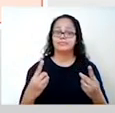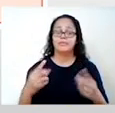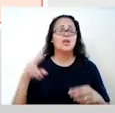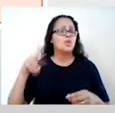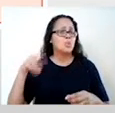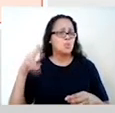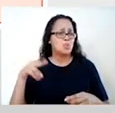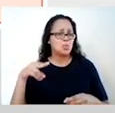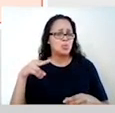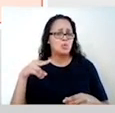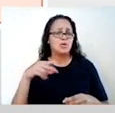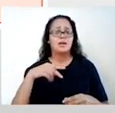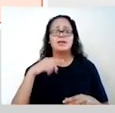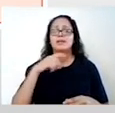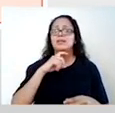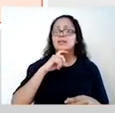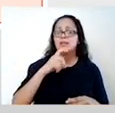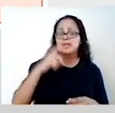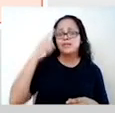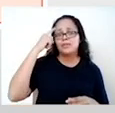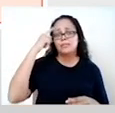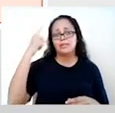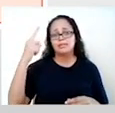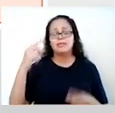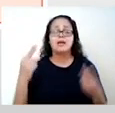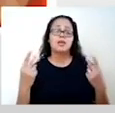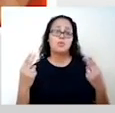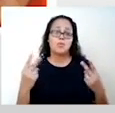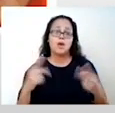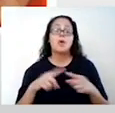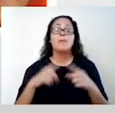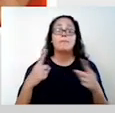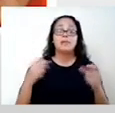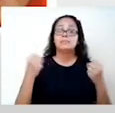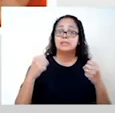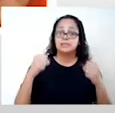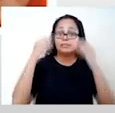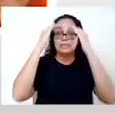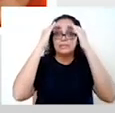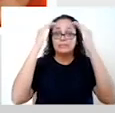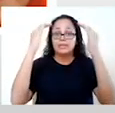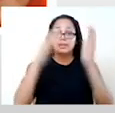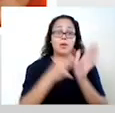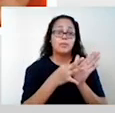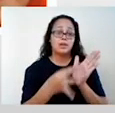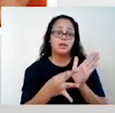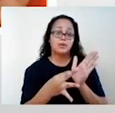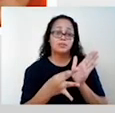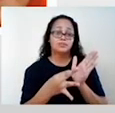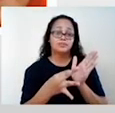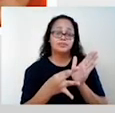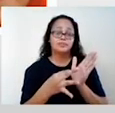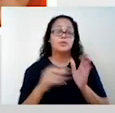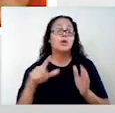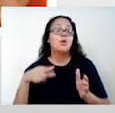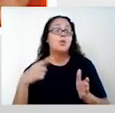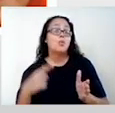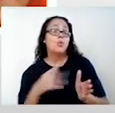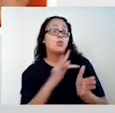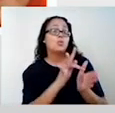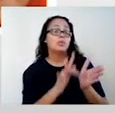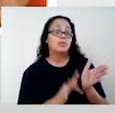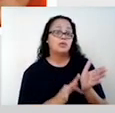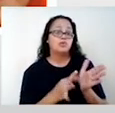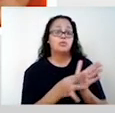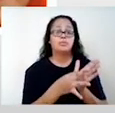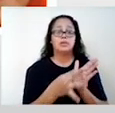vão pensar igual. Então, a gente tem que respeitar a opinião do outro. A terceira e última opinião, texto de opinião que nós vamos encontrar